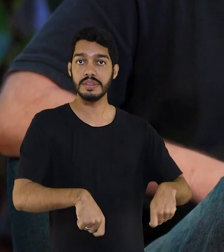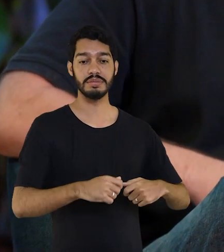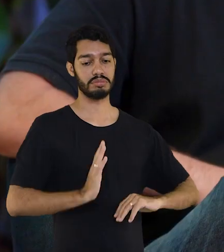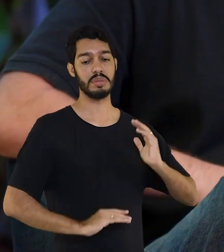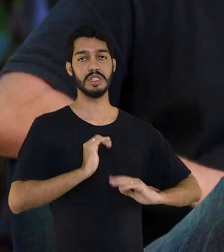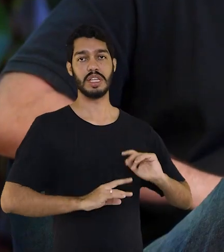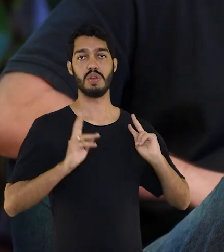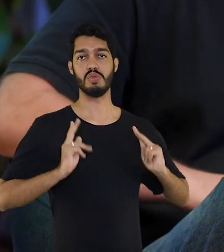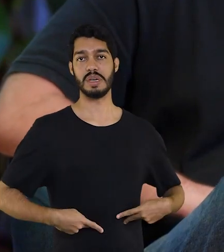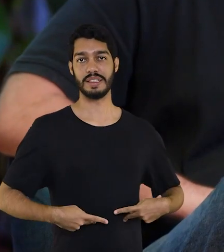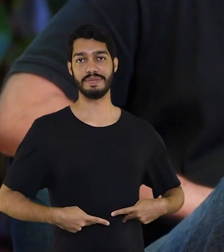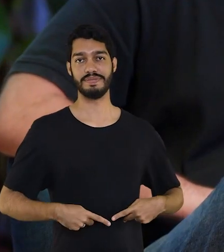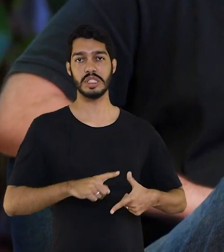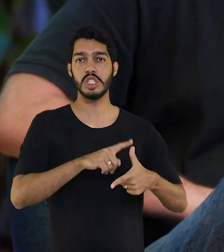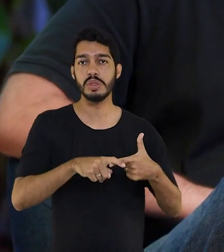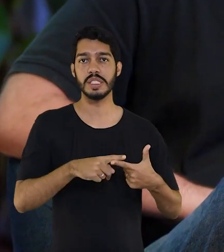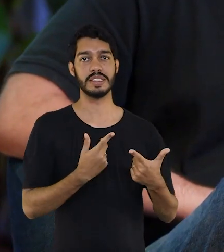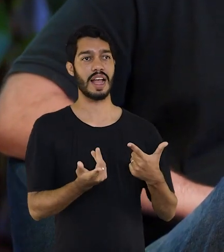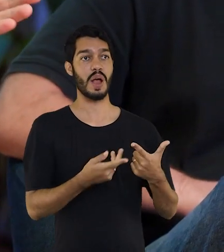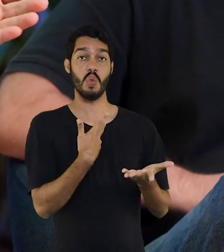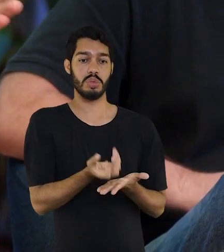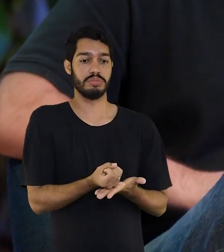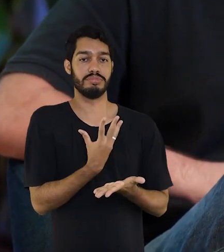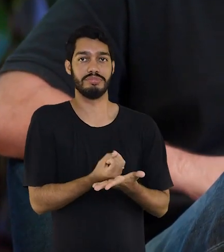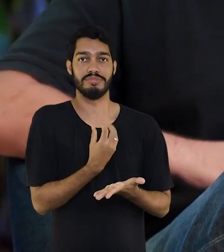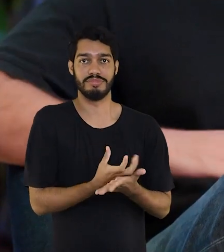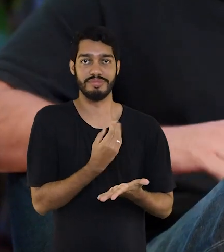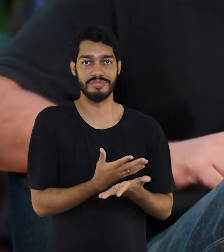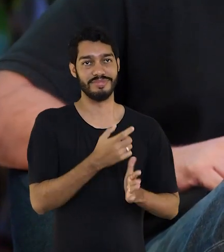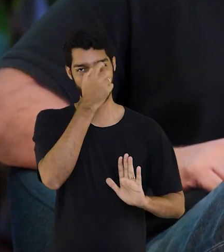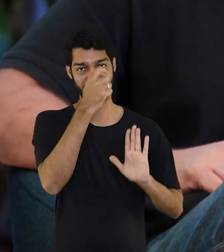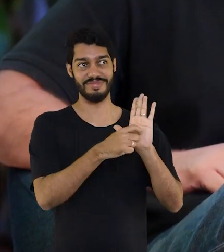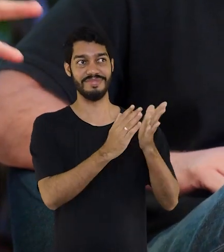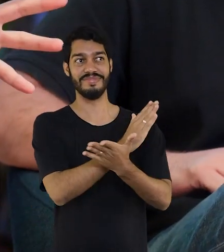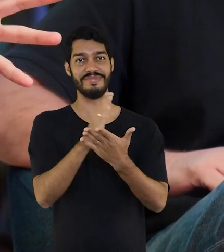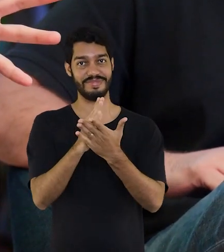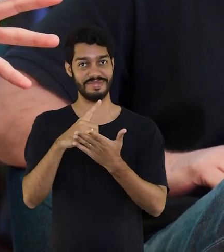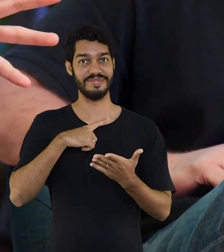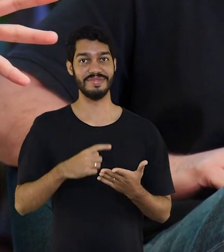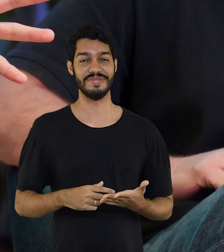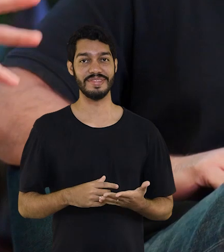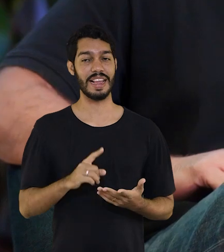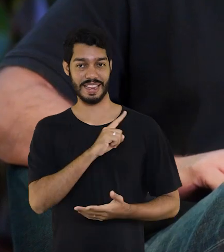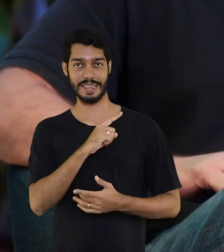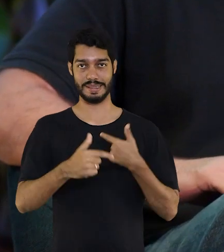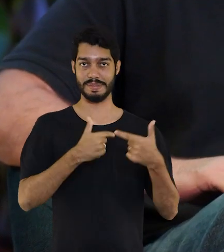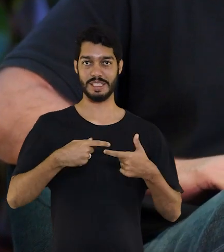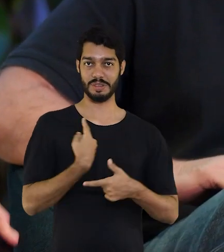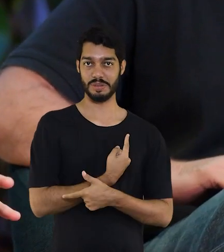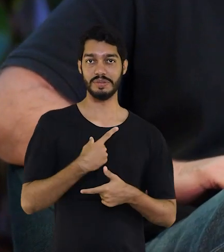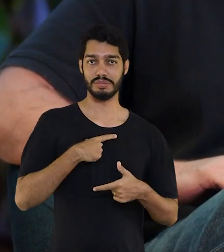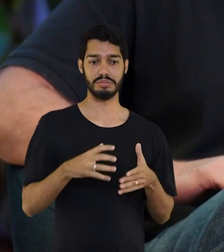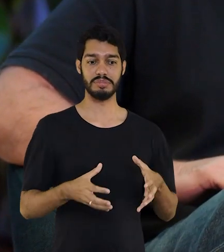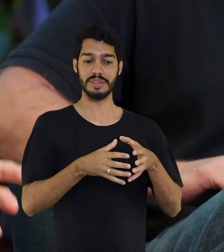de habilidade intelectual humana de uma forma, seja repetitiva ou generativa, como algumas outras IAs que nós temos por aí. Então, hoje,